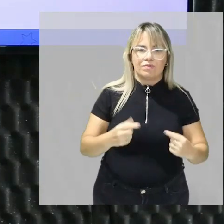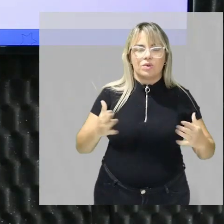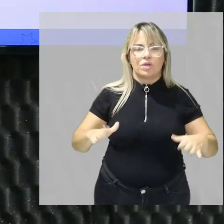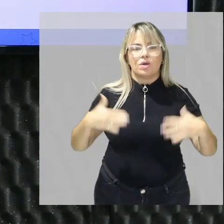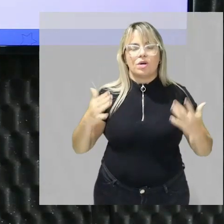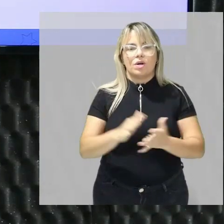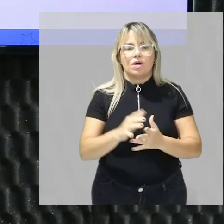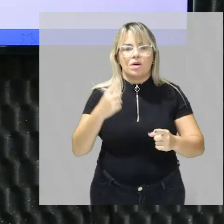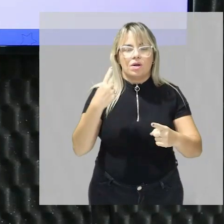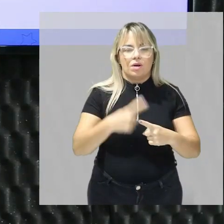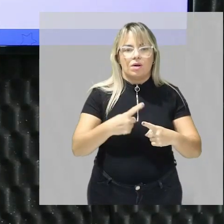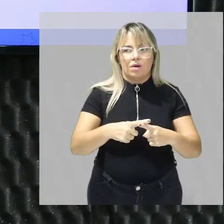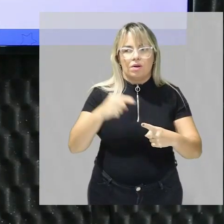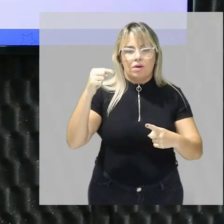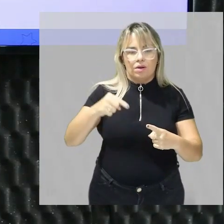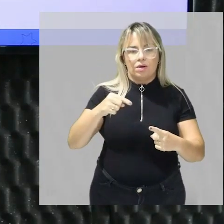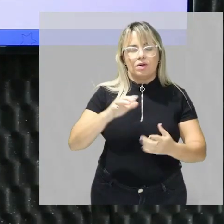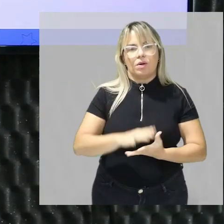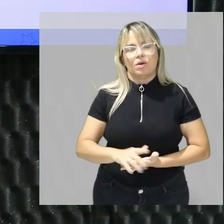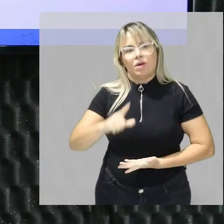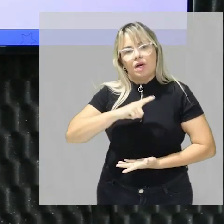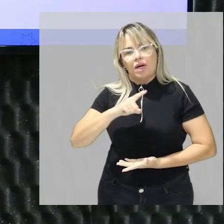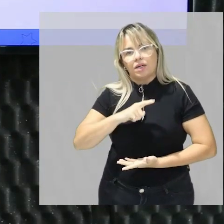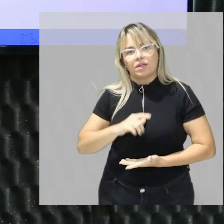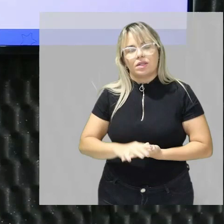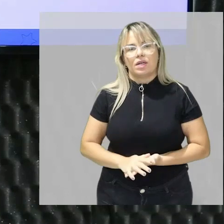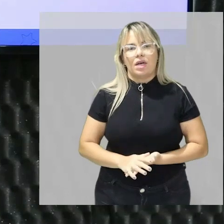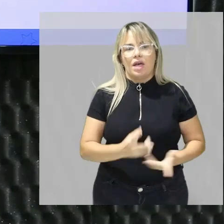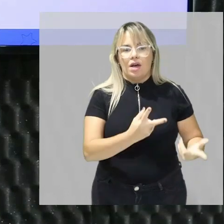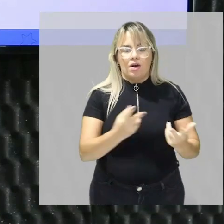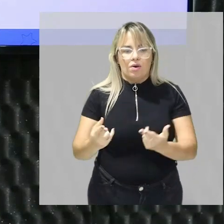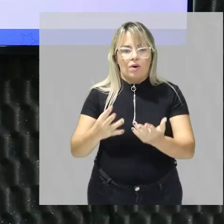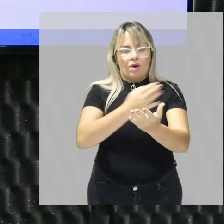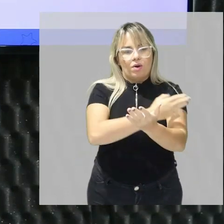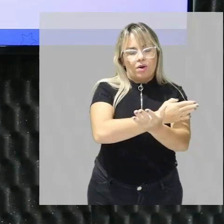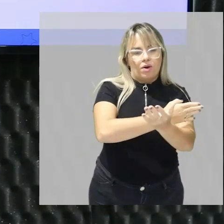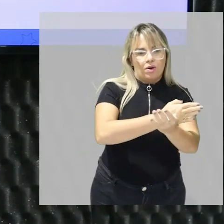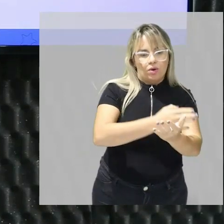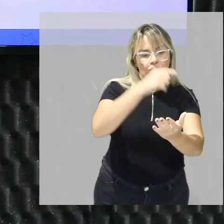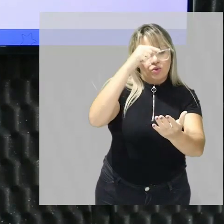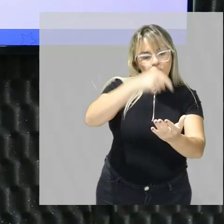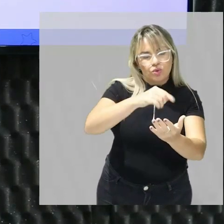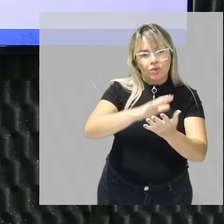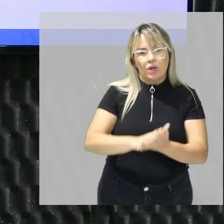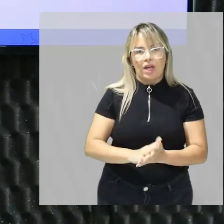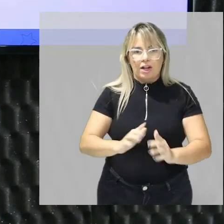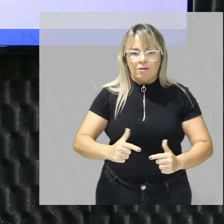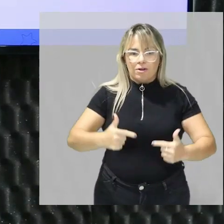eliminar a outra? Porque se elas têm os mesmos hábitos, elas vão lutar pelos mesmos